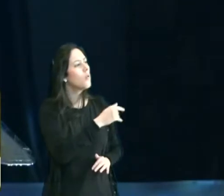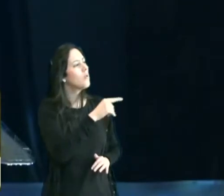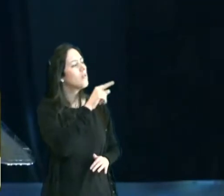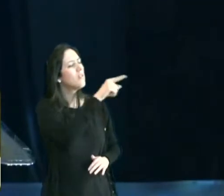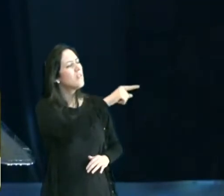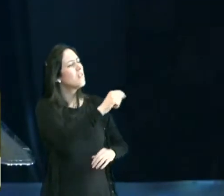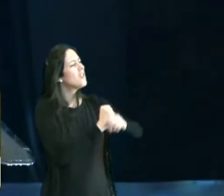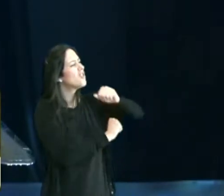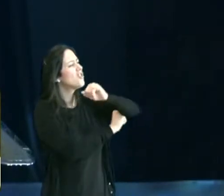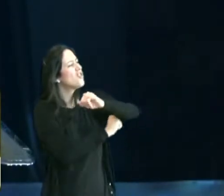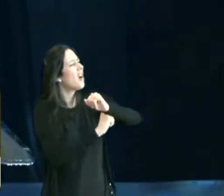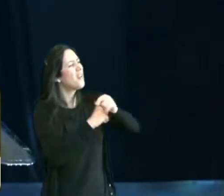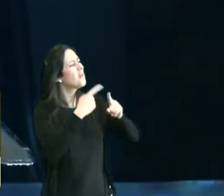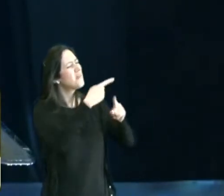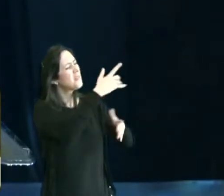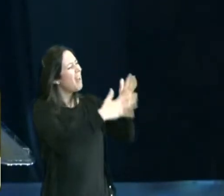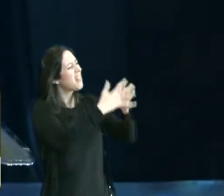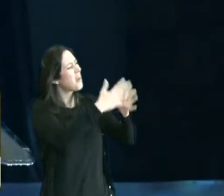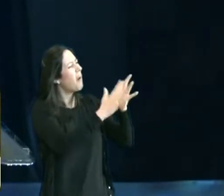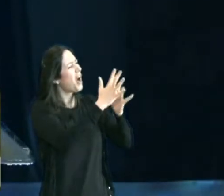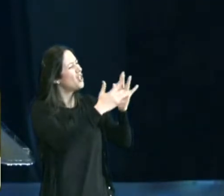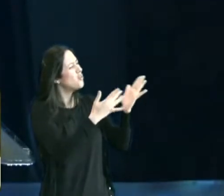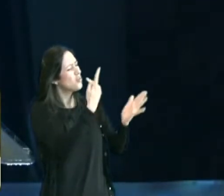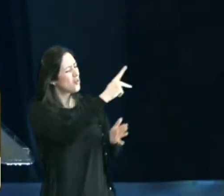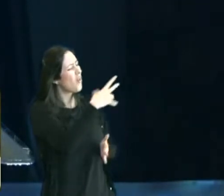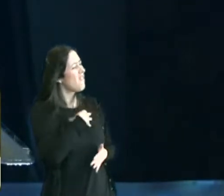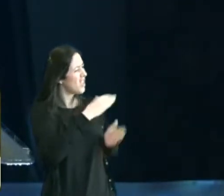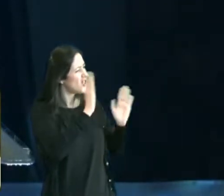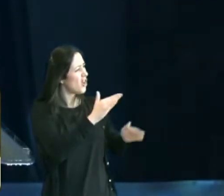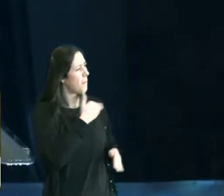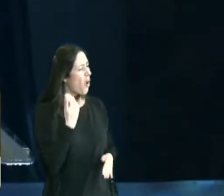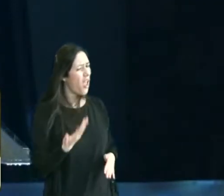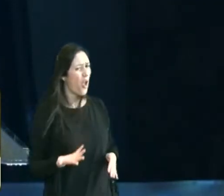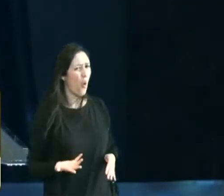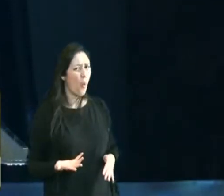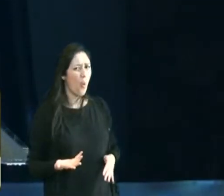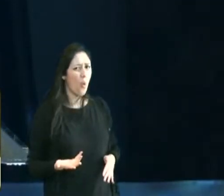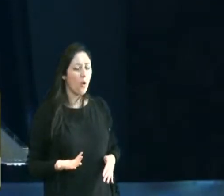E sabe, muitas vezes quando estamos indo na direção da